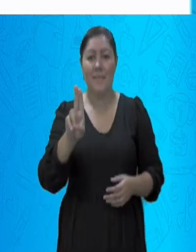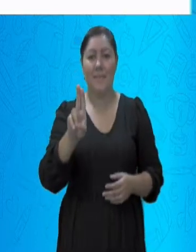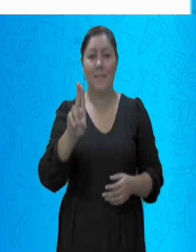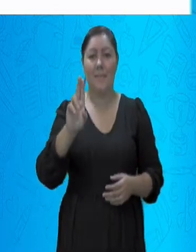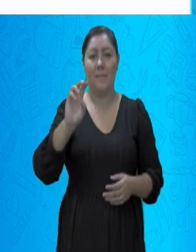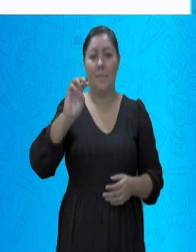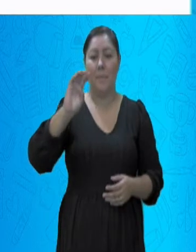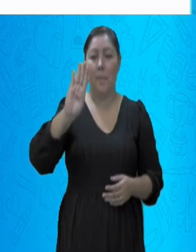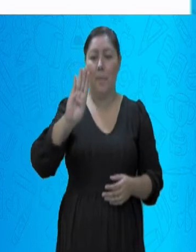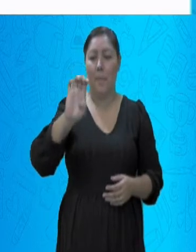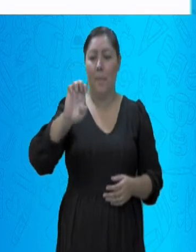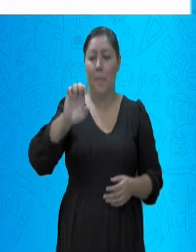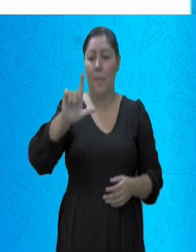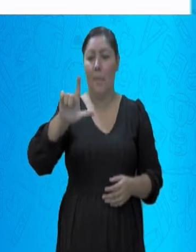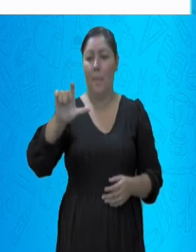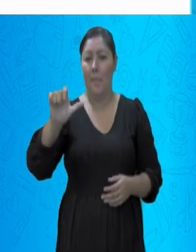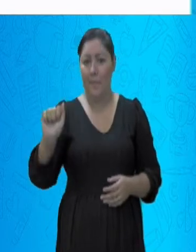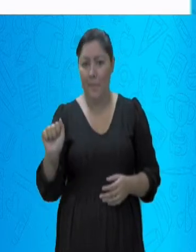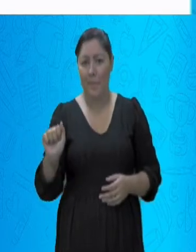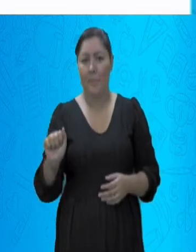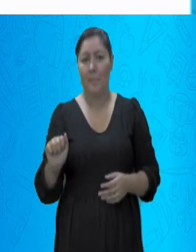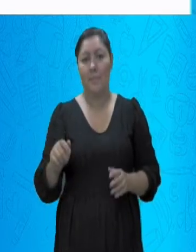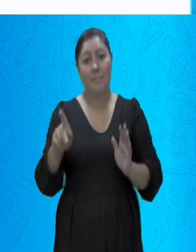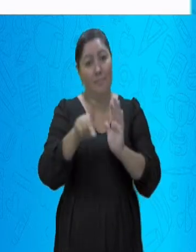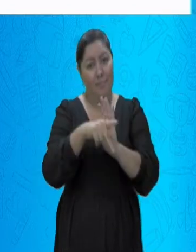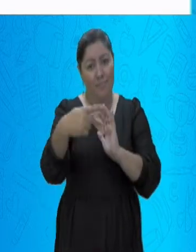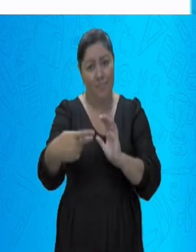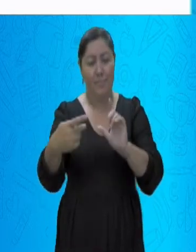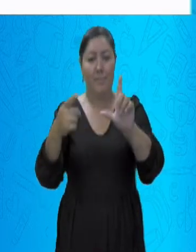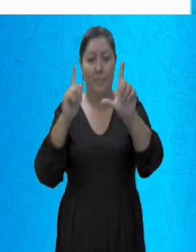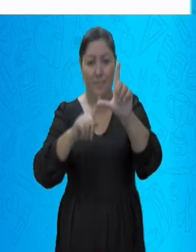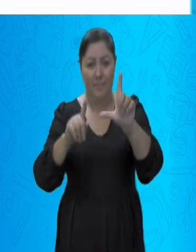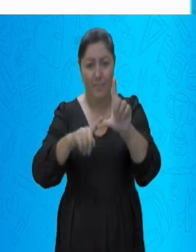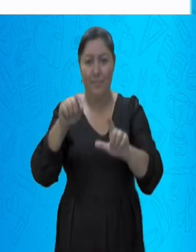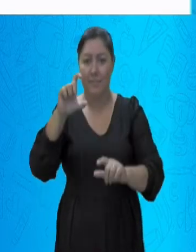nomeei a minha cachorrinha, o nome próprio dela com letra maiúscula.